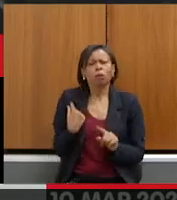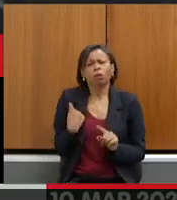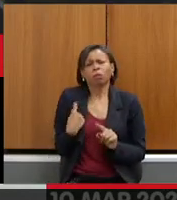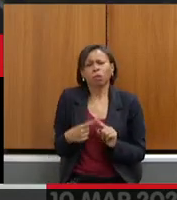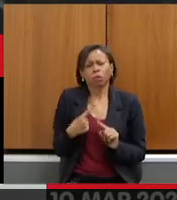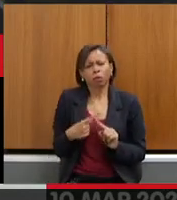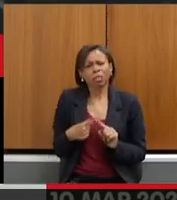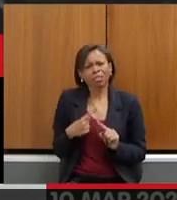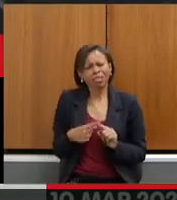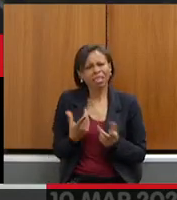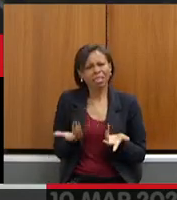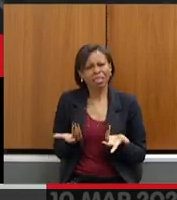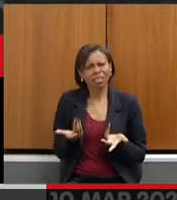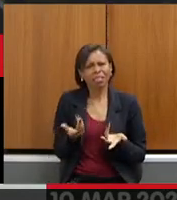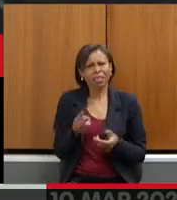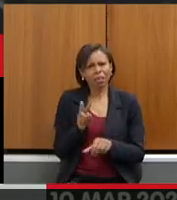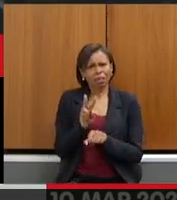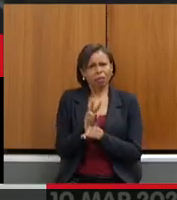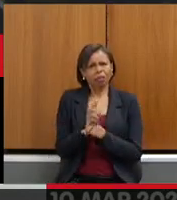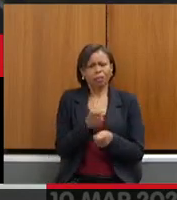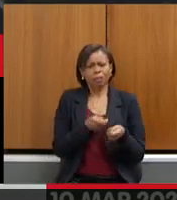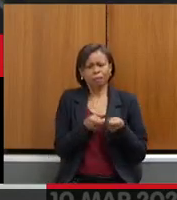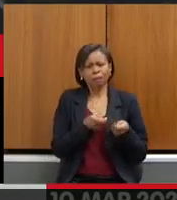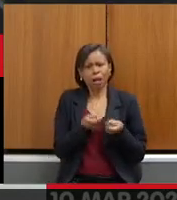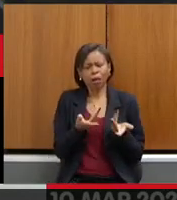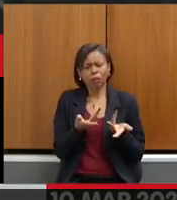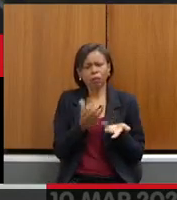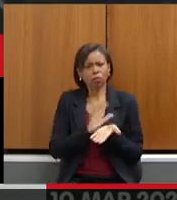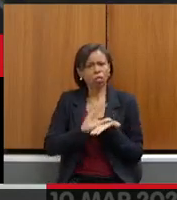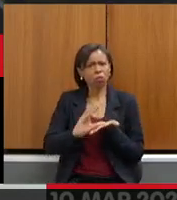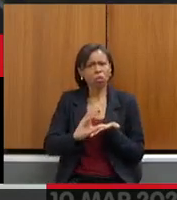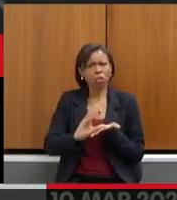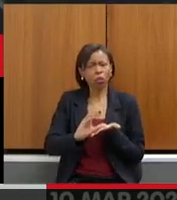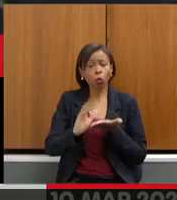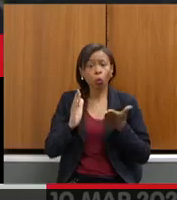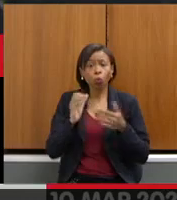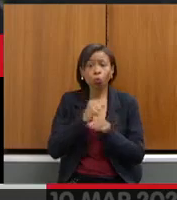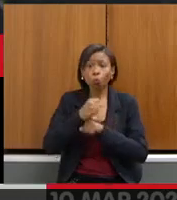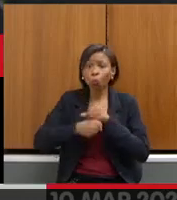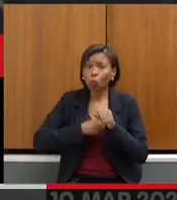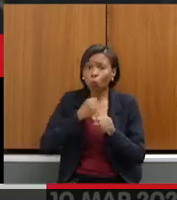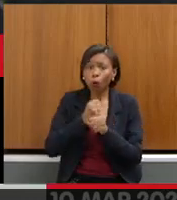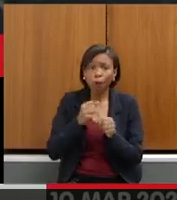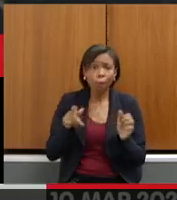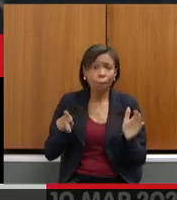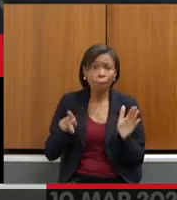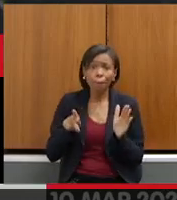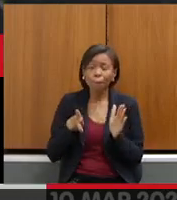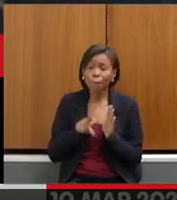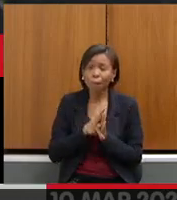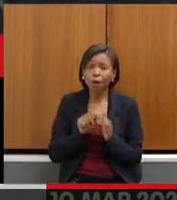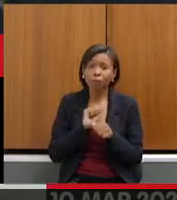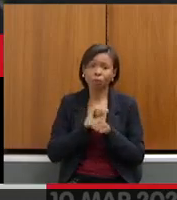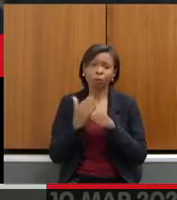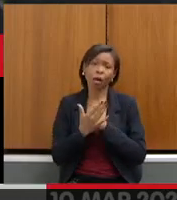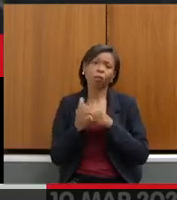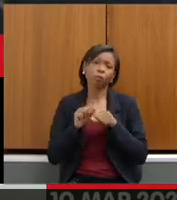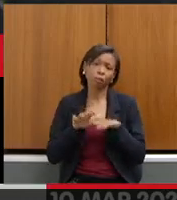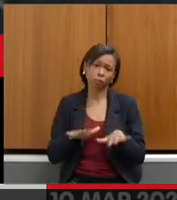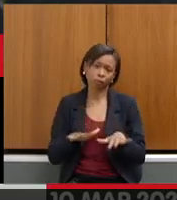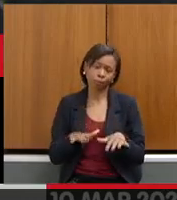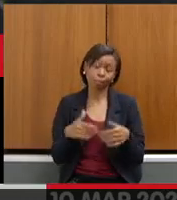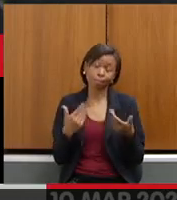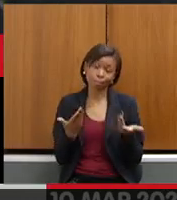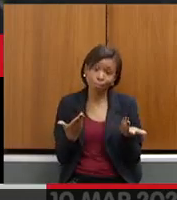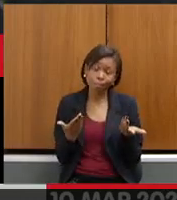no ano de pandemia também a respeito de investimentos secretário e é eu